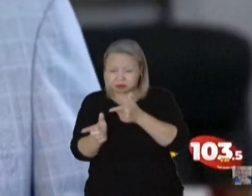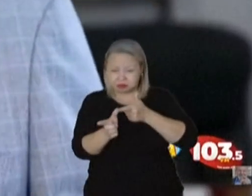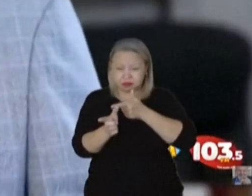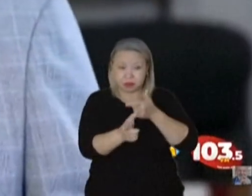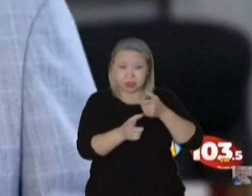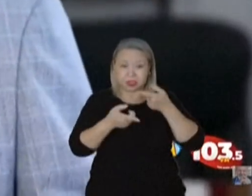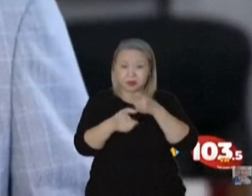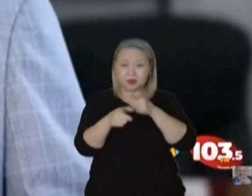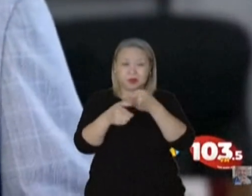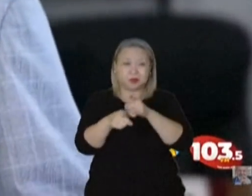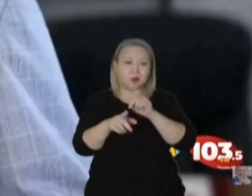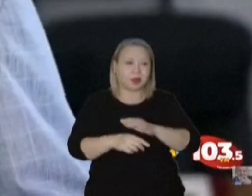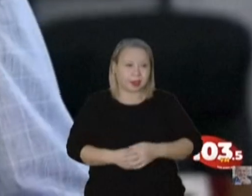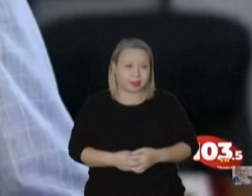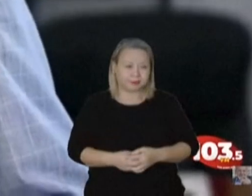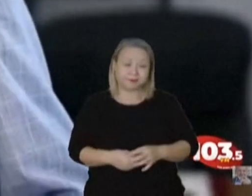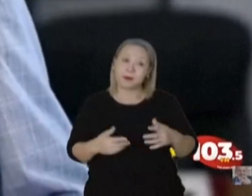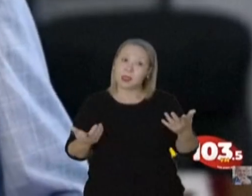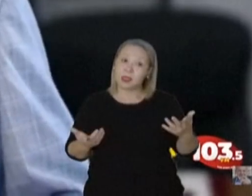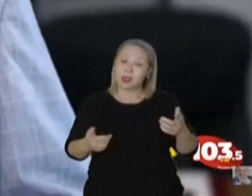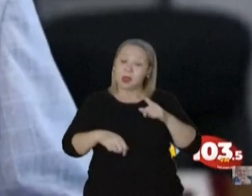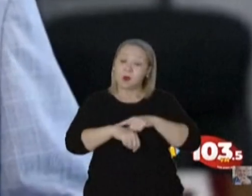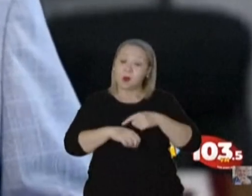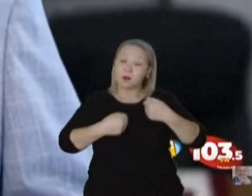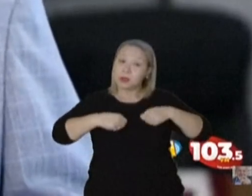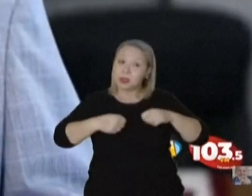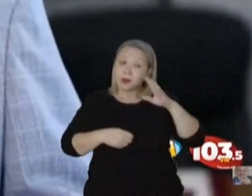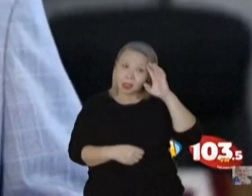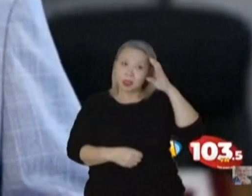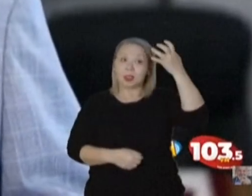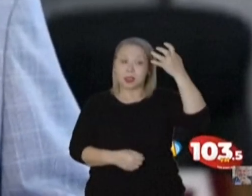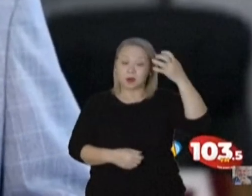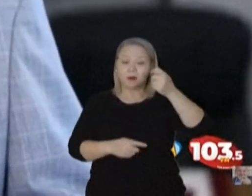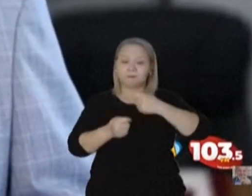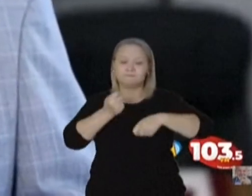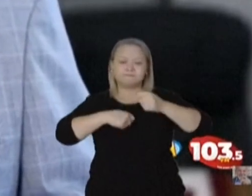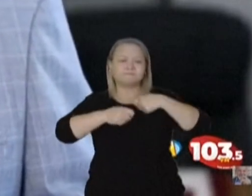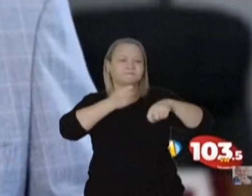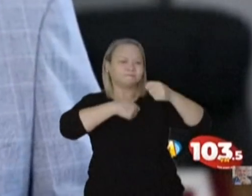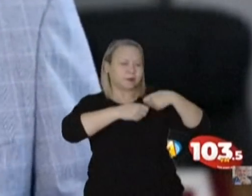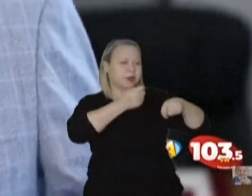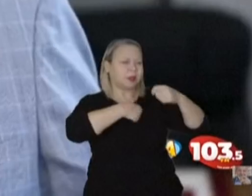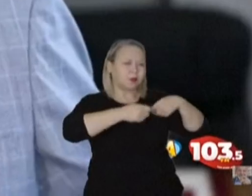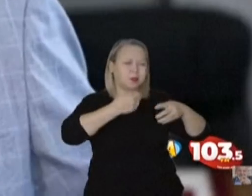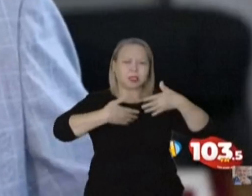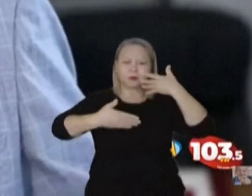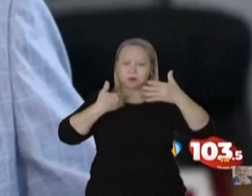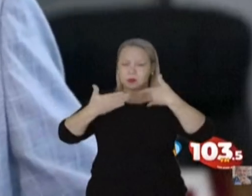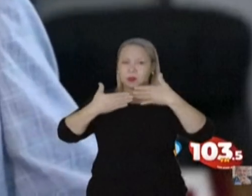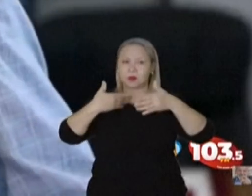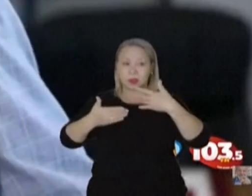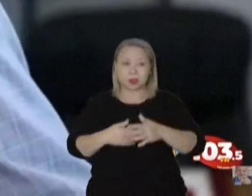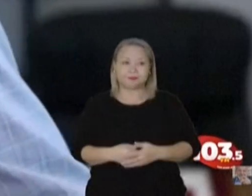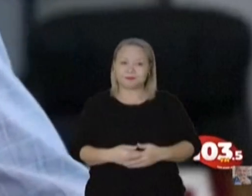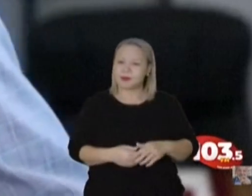de ataques quando deveria ter sido resolvido Sabe numa mesa de negociação e eu acho que ninguém pode concordar